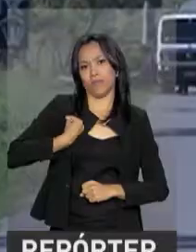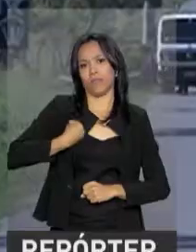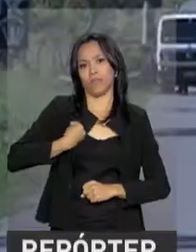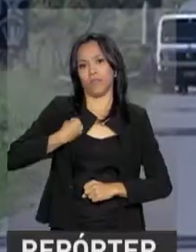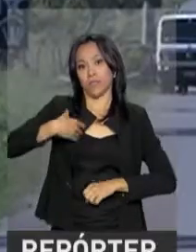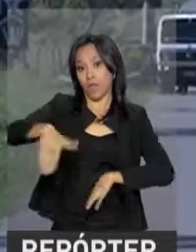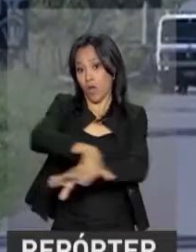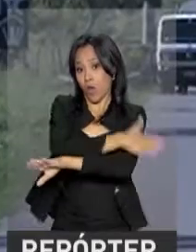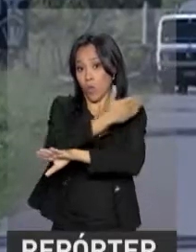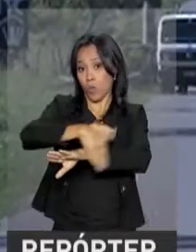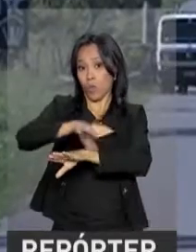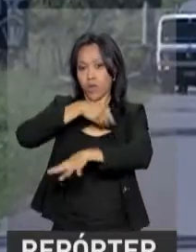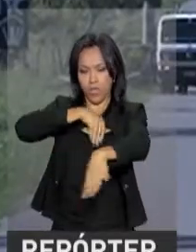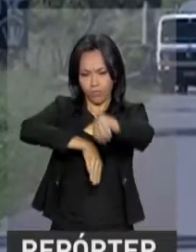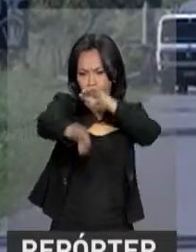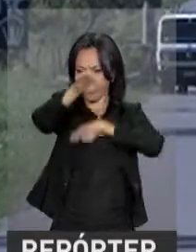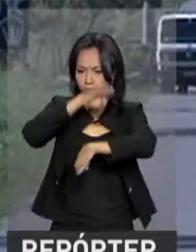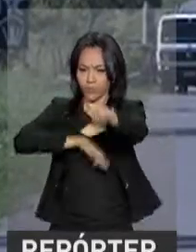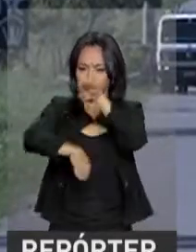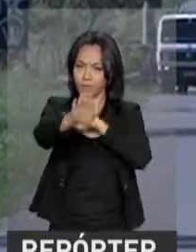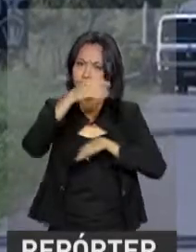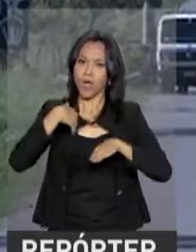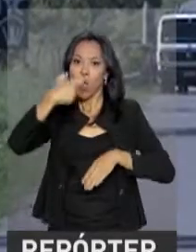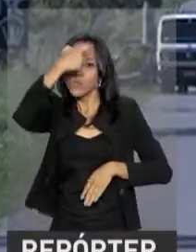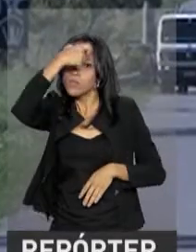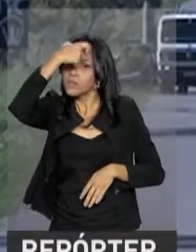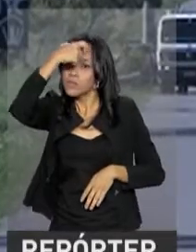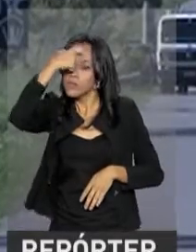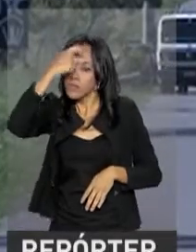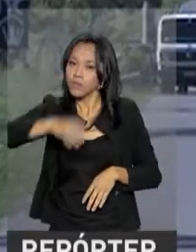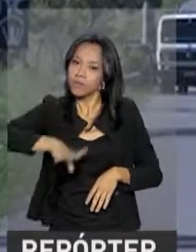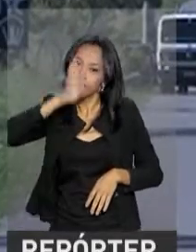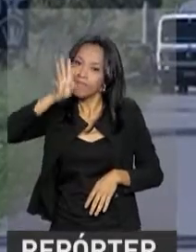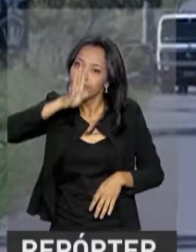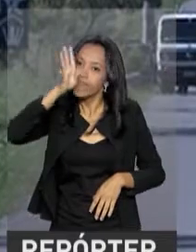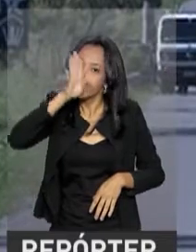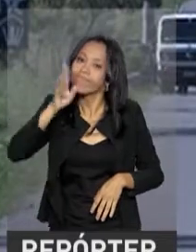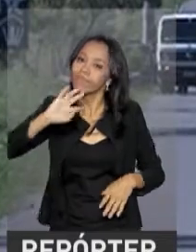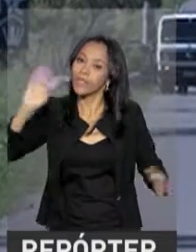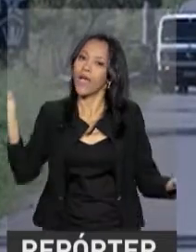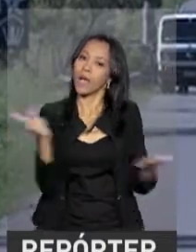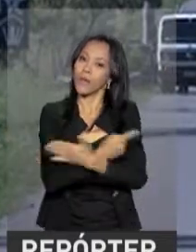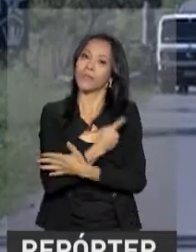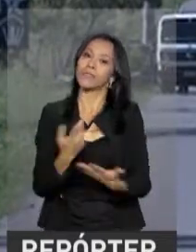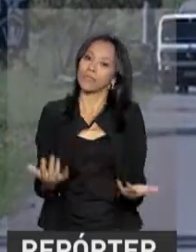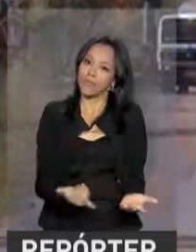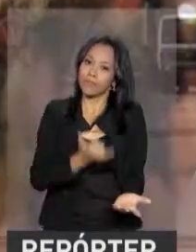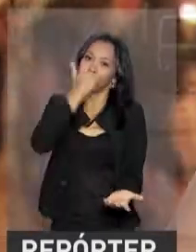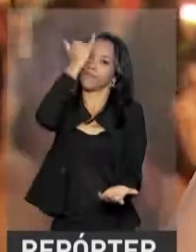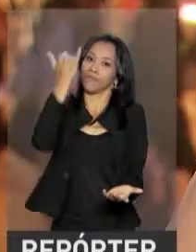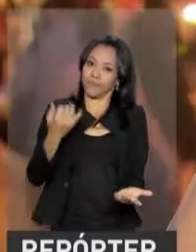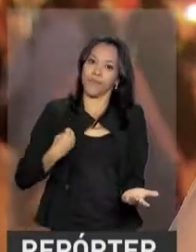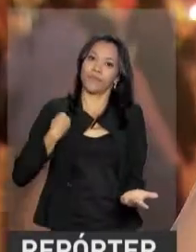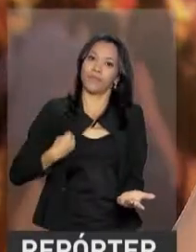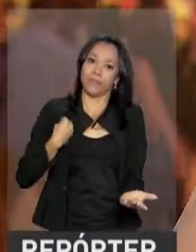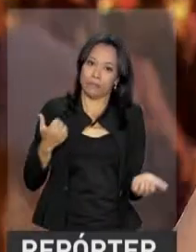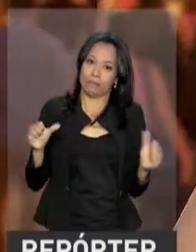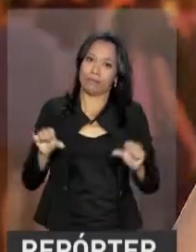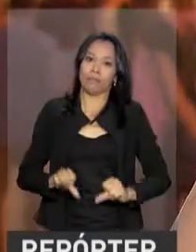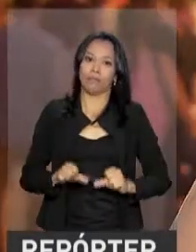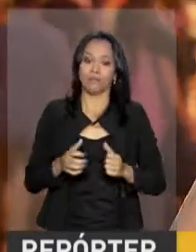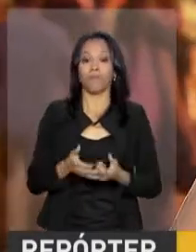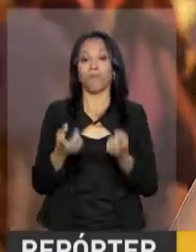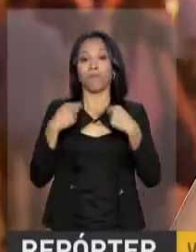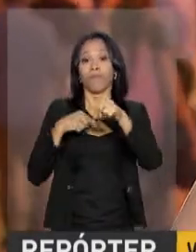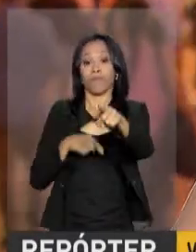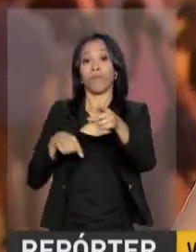estradas, conscientizando os motoristas de que a imprudência pode causar danos irreversíveis. Dados da Organização